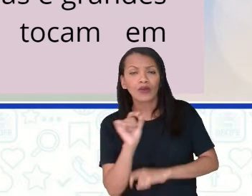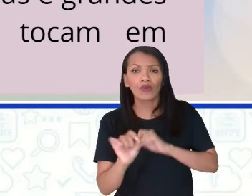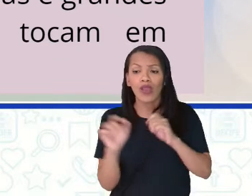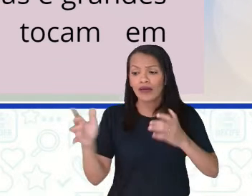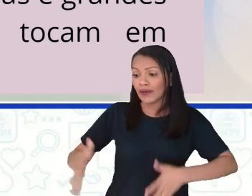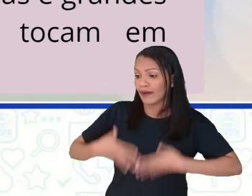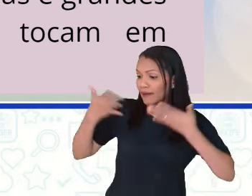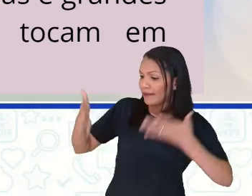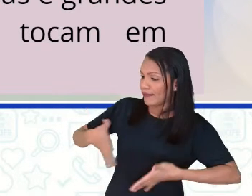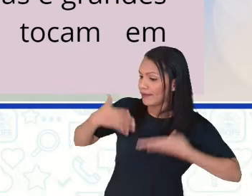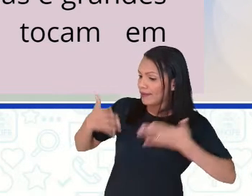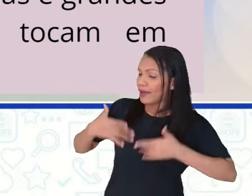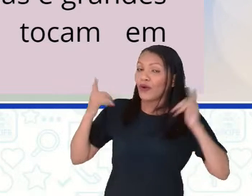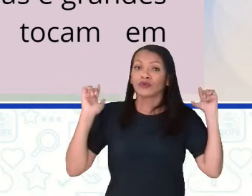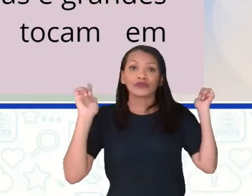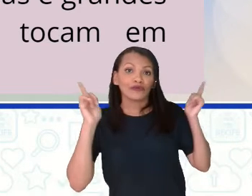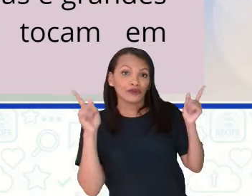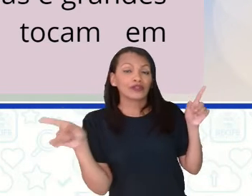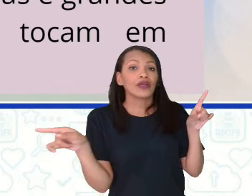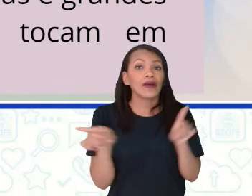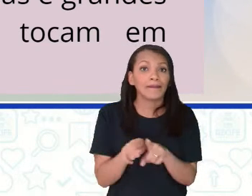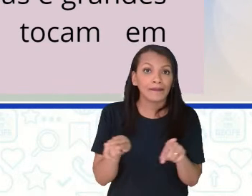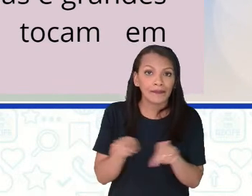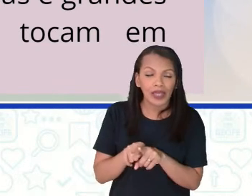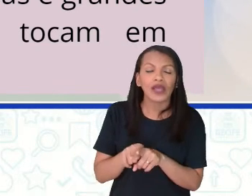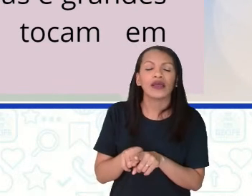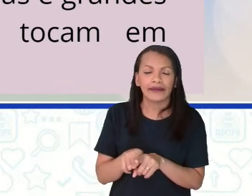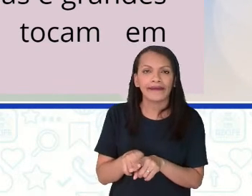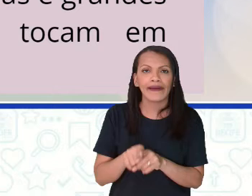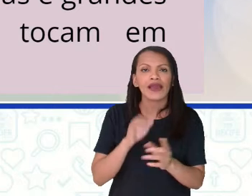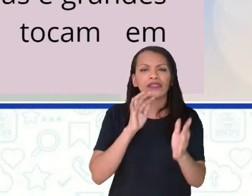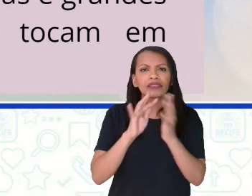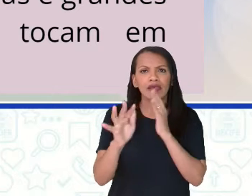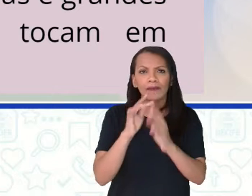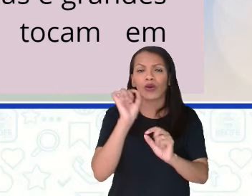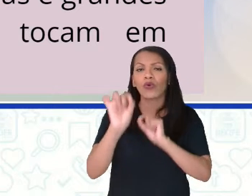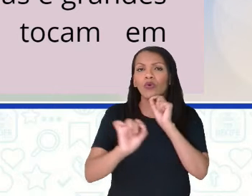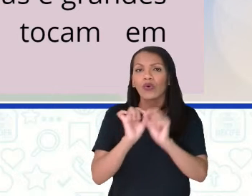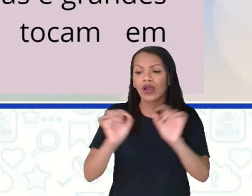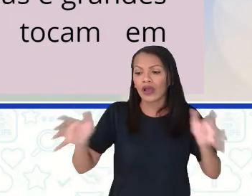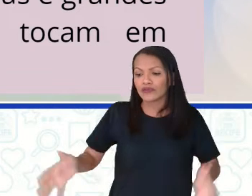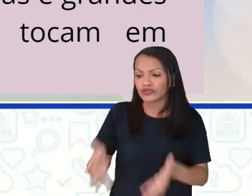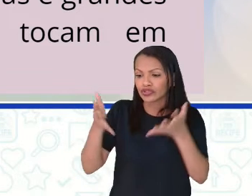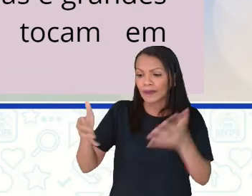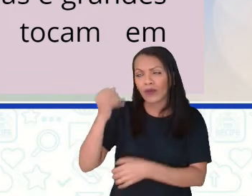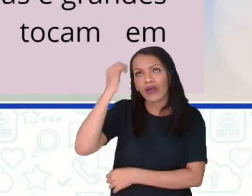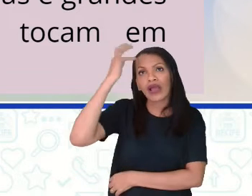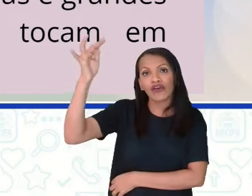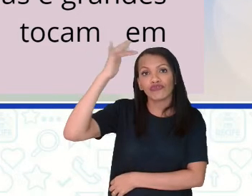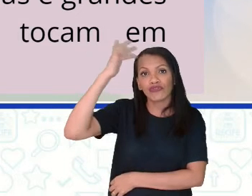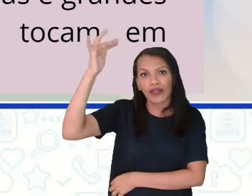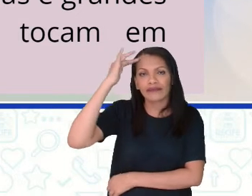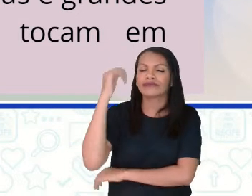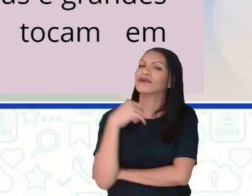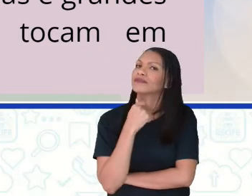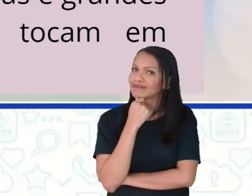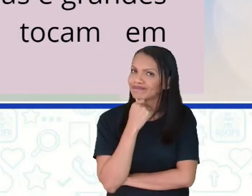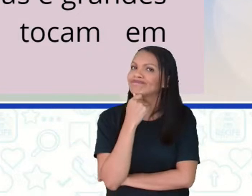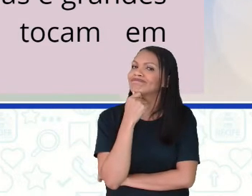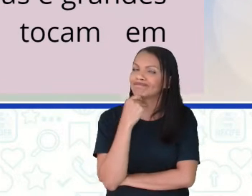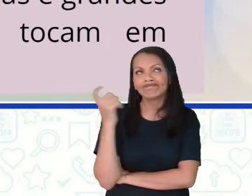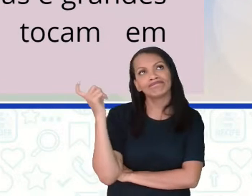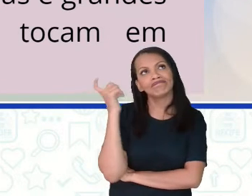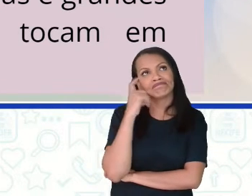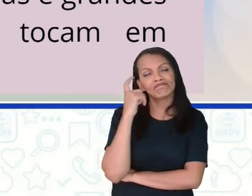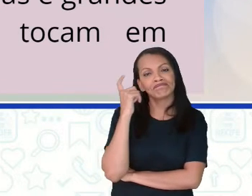ao mesmo tempo que cumprem um papel didático e pedagógico, que estimulam a reflexão. Essas